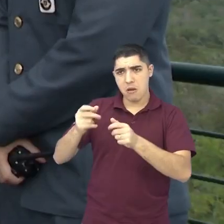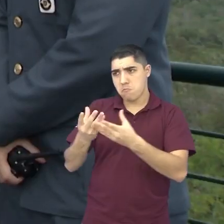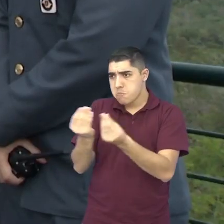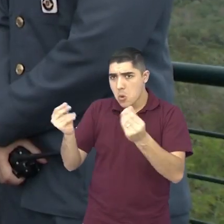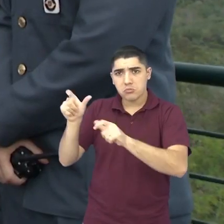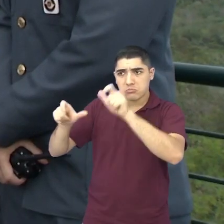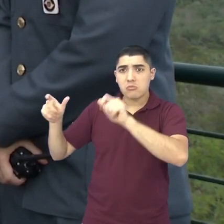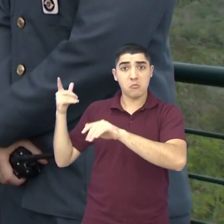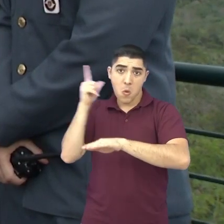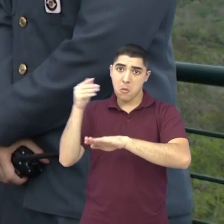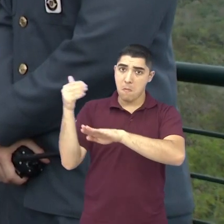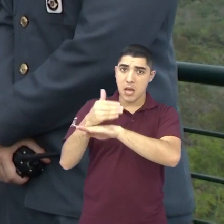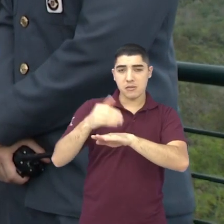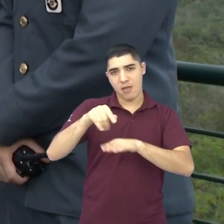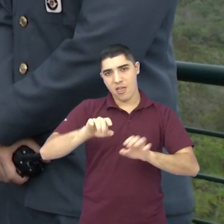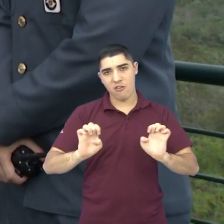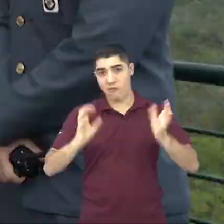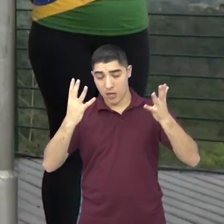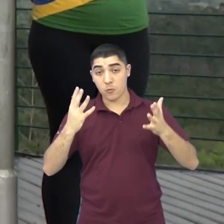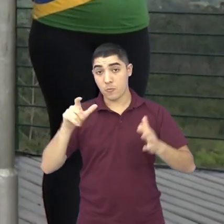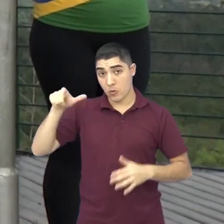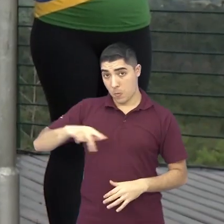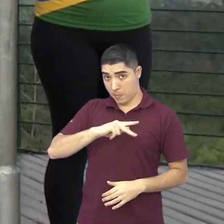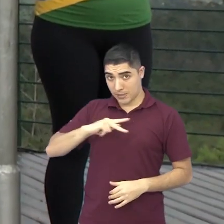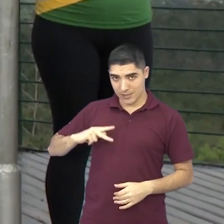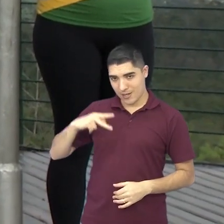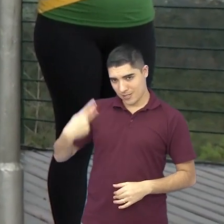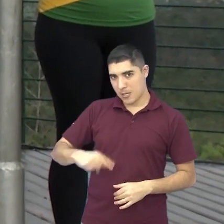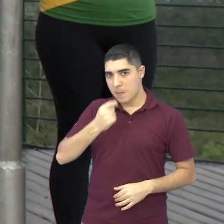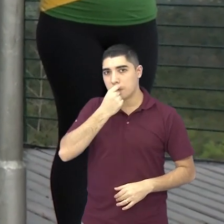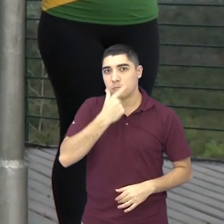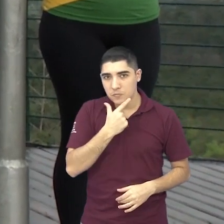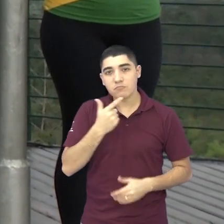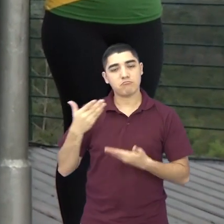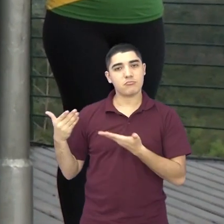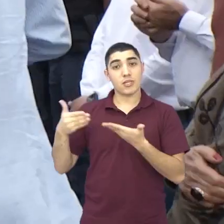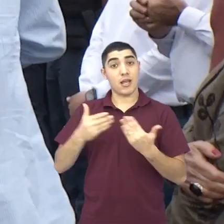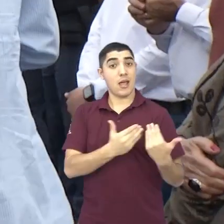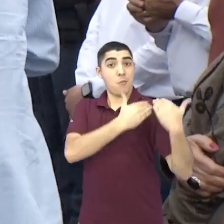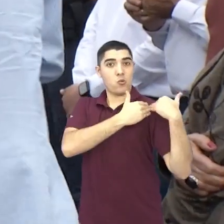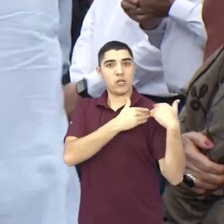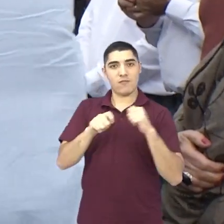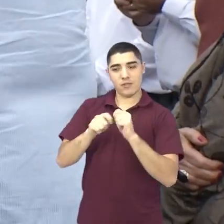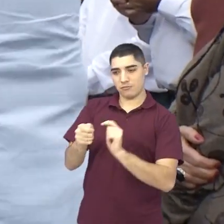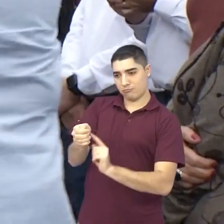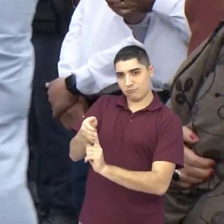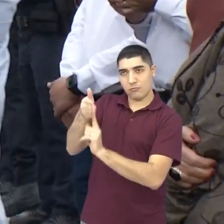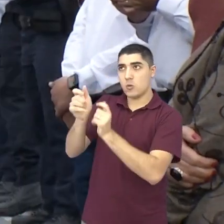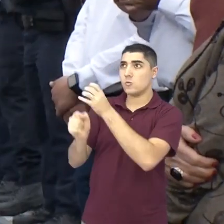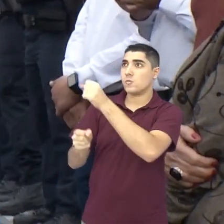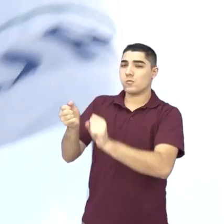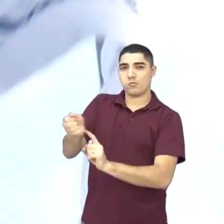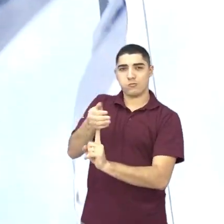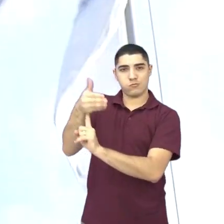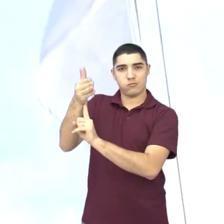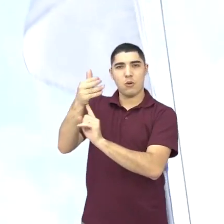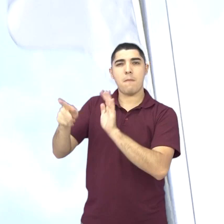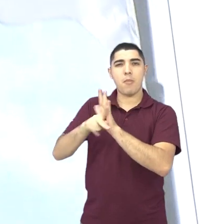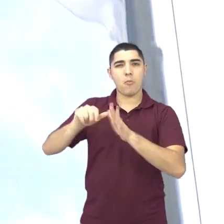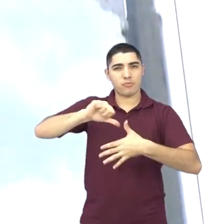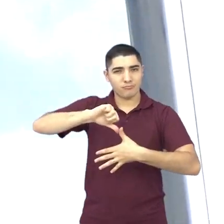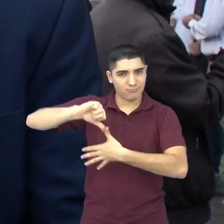combater. Diversos vereadores também marcaram presença na cerimônia. O presidente da Câmara foi responsável por hastear a bandeira